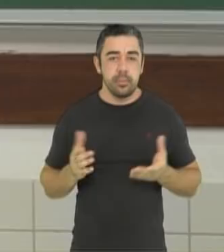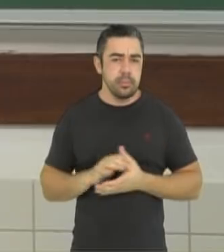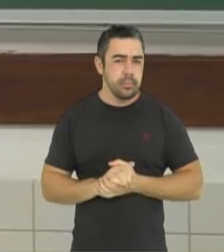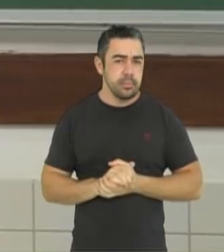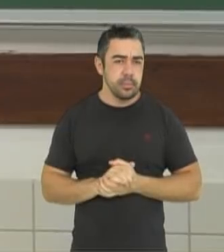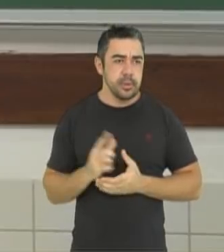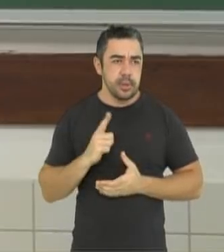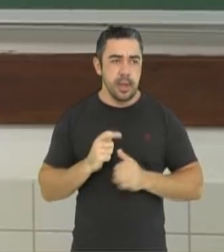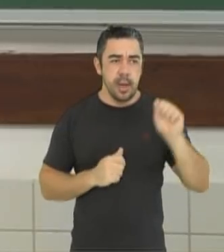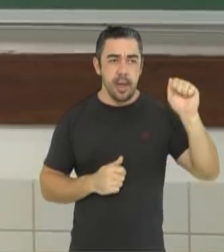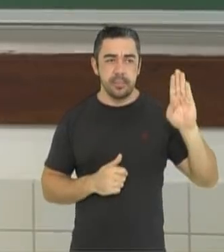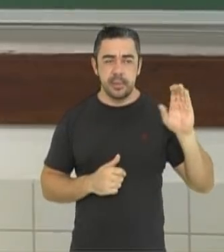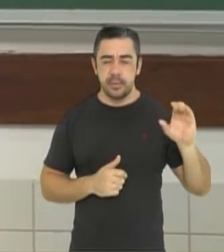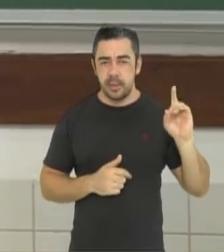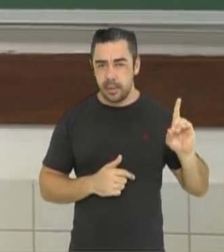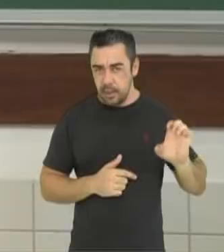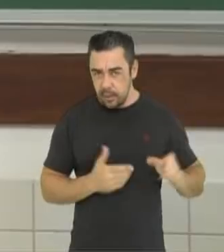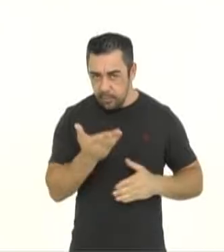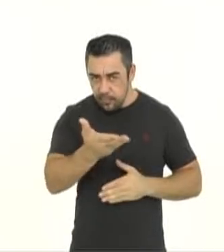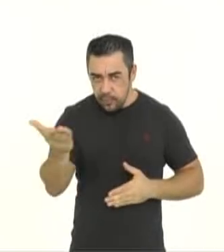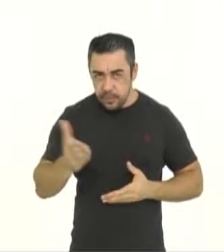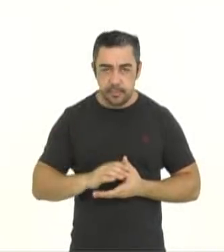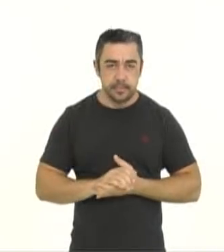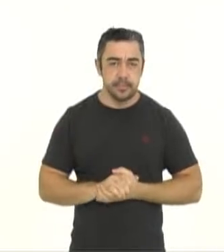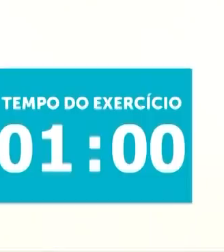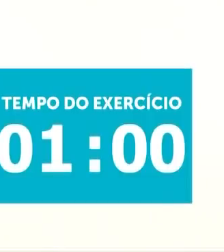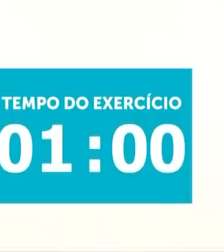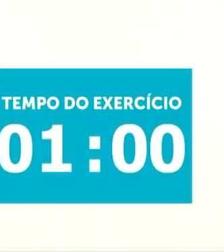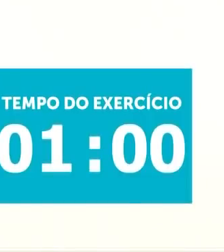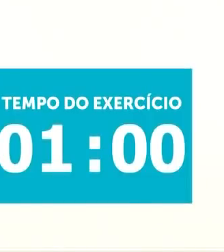as opções? Agora é com vocês.